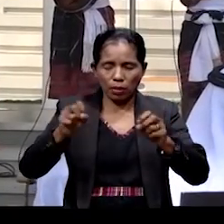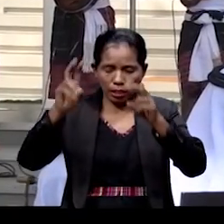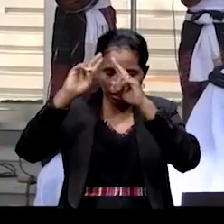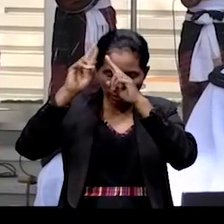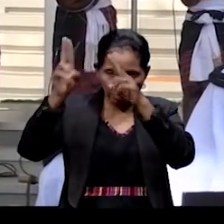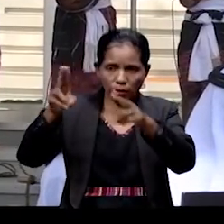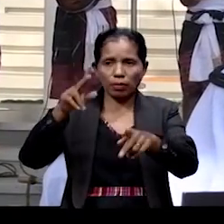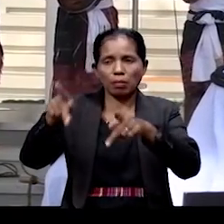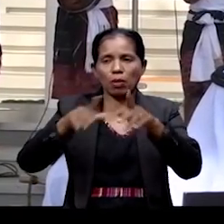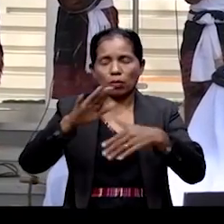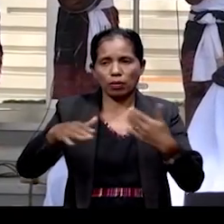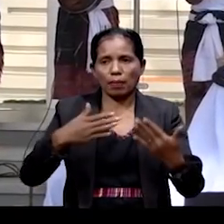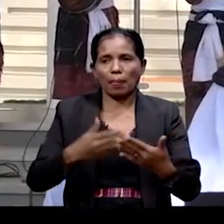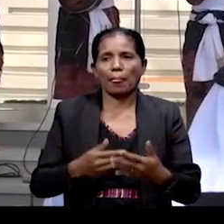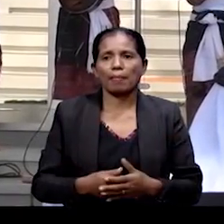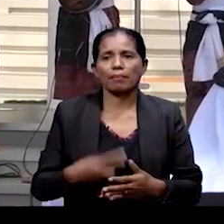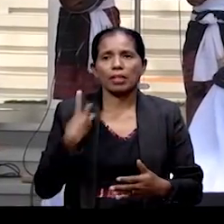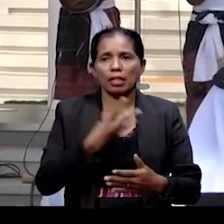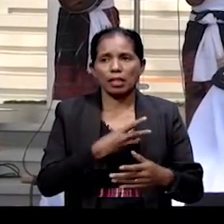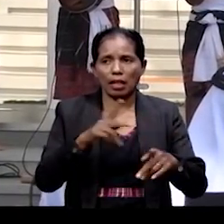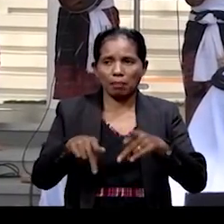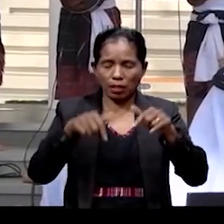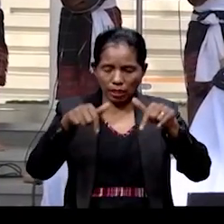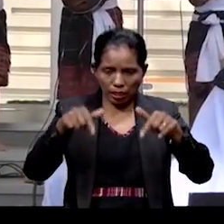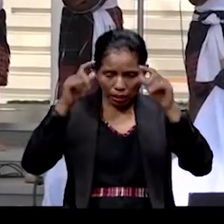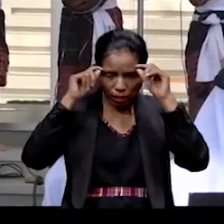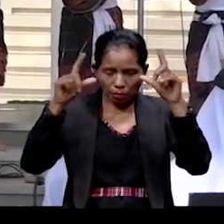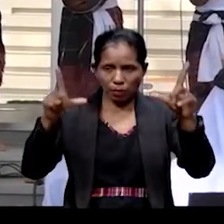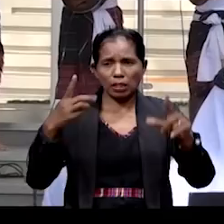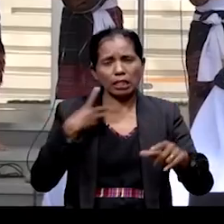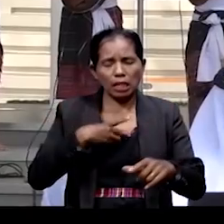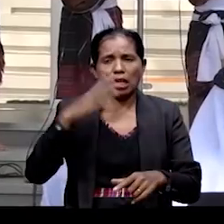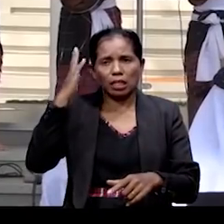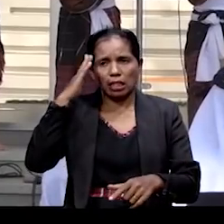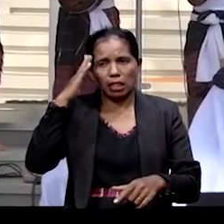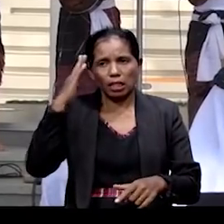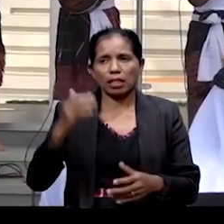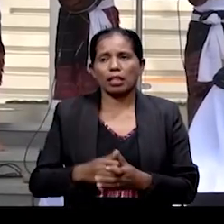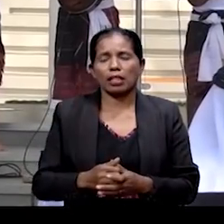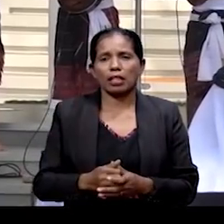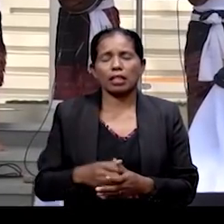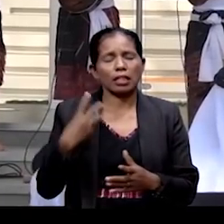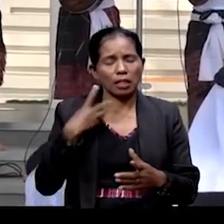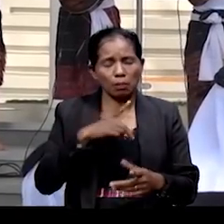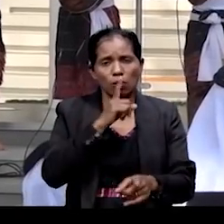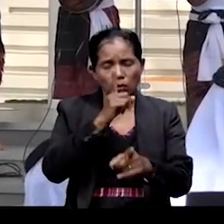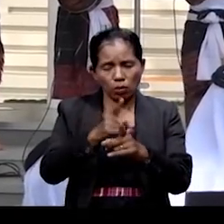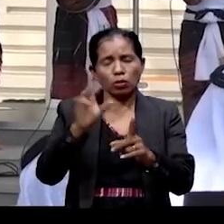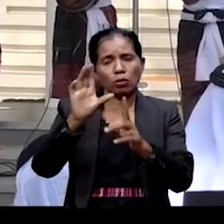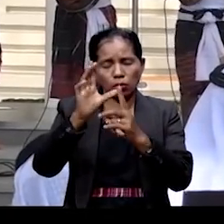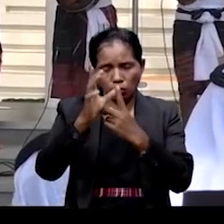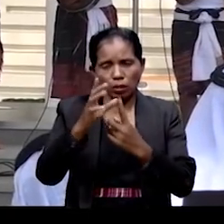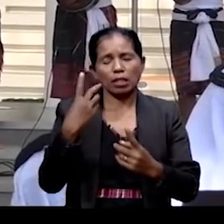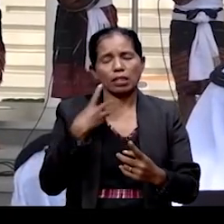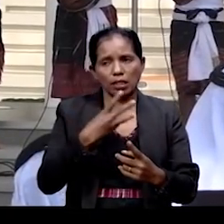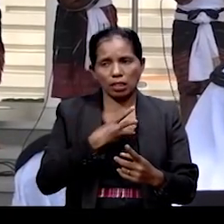ning rasik. Ita sernema Timor, ita hatene. Ida nebe mak identidade, ida nebe mak